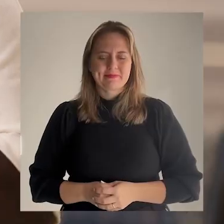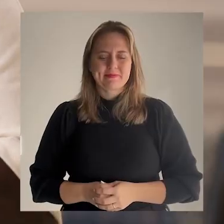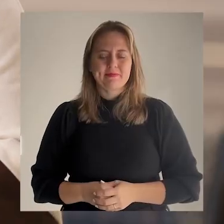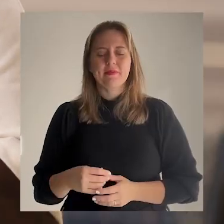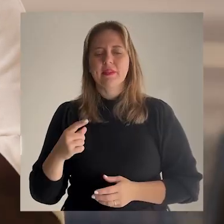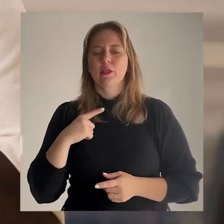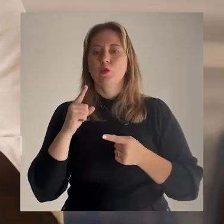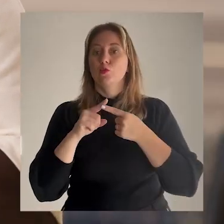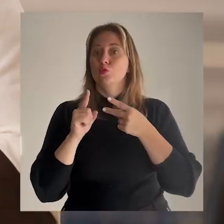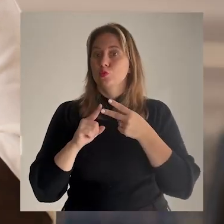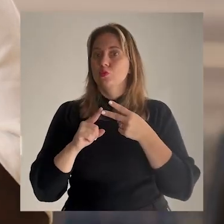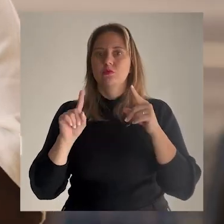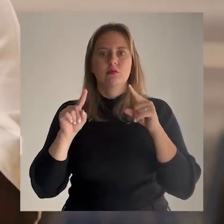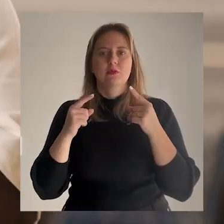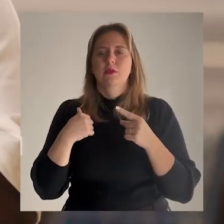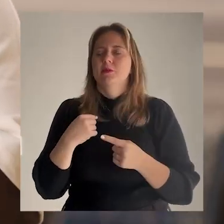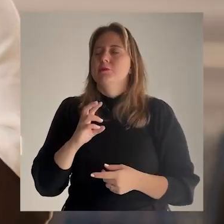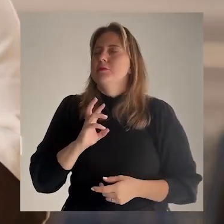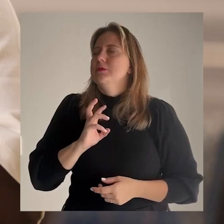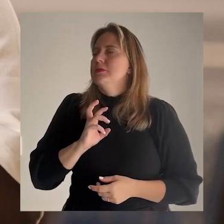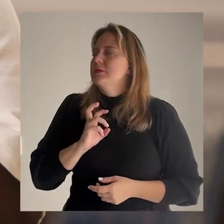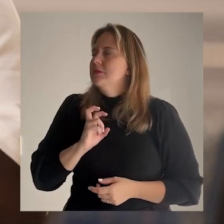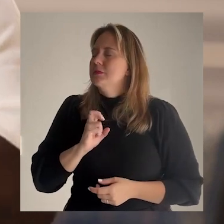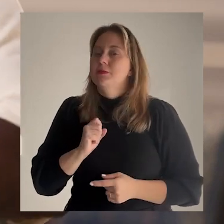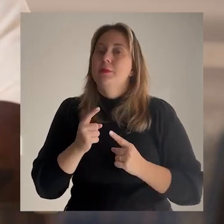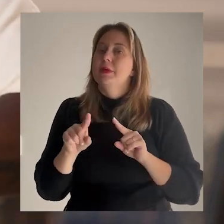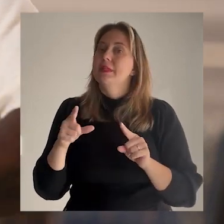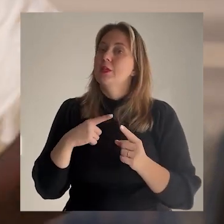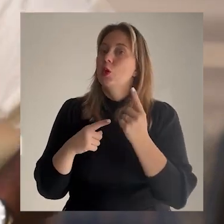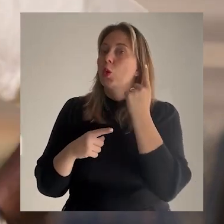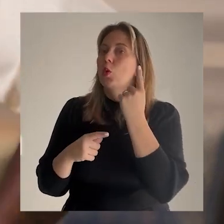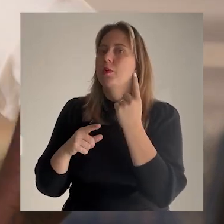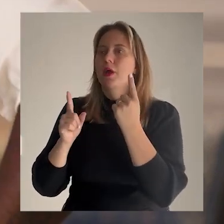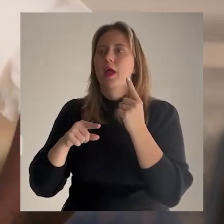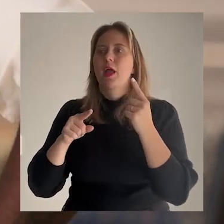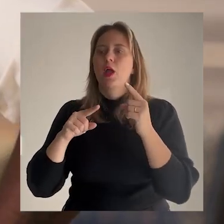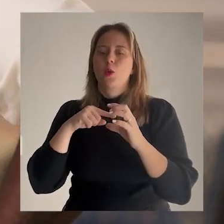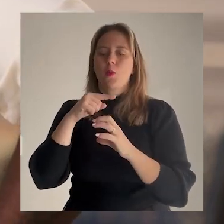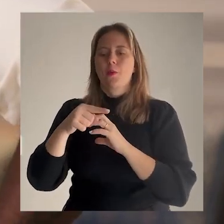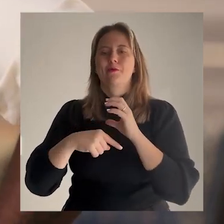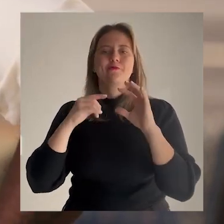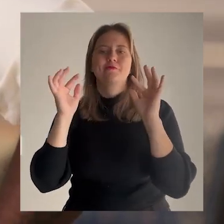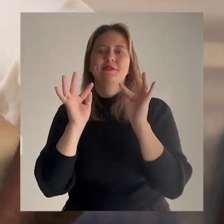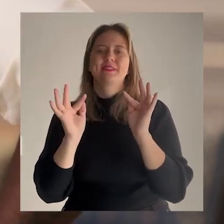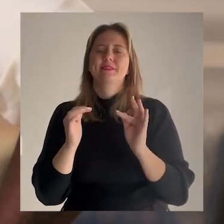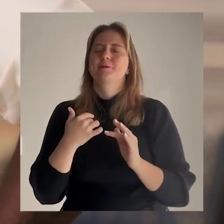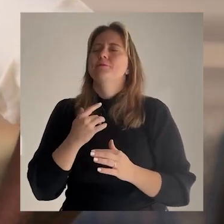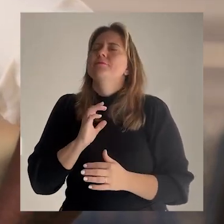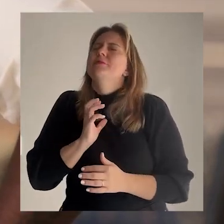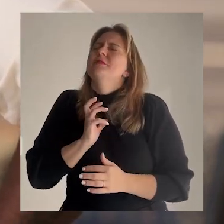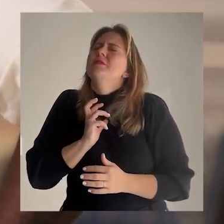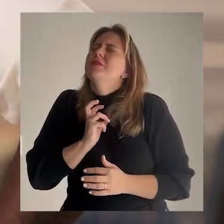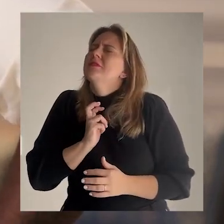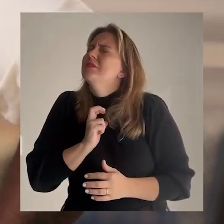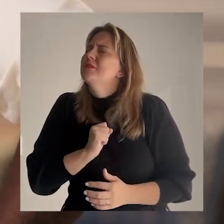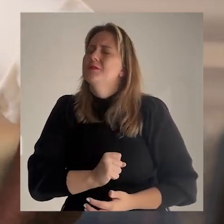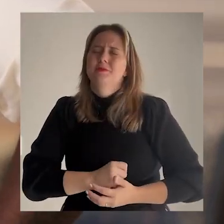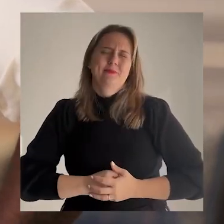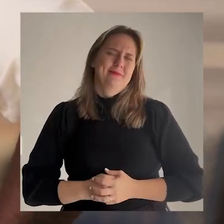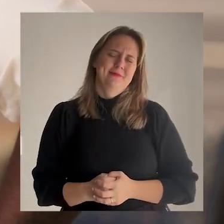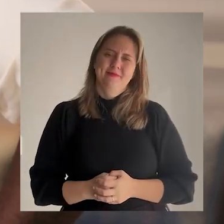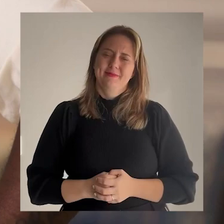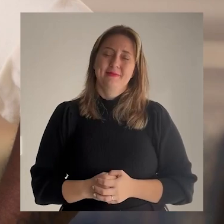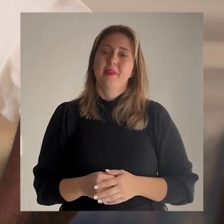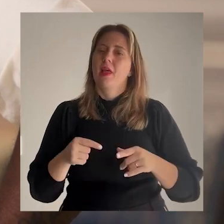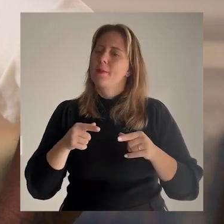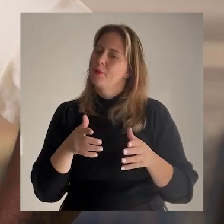Tenho duas músicas que são meu xodó, né, cara? Mas tem uma, assim, que é o Mundo de Felicidade, que é, meu xodó, essa aí que eu vou...